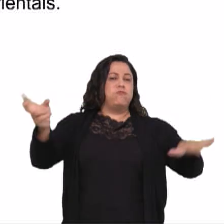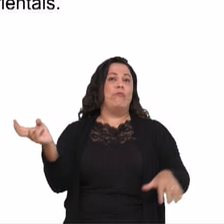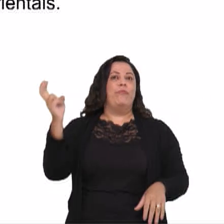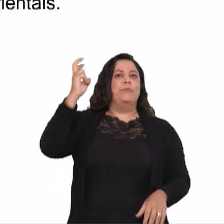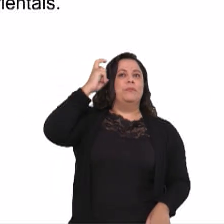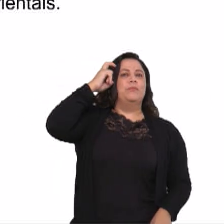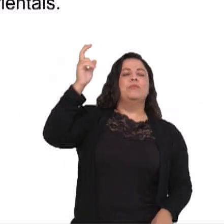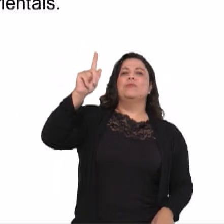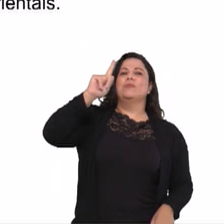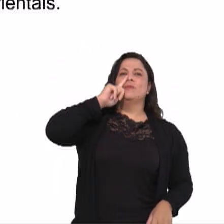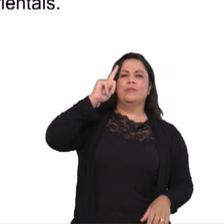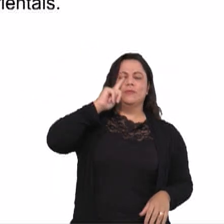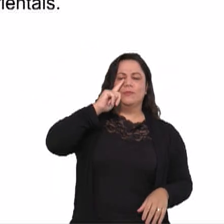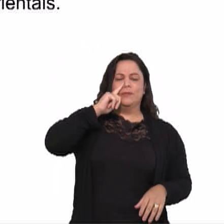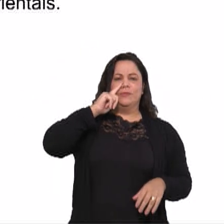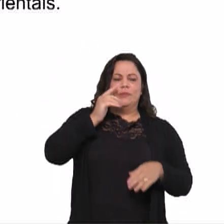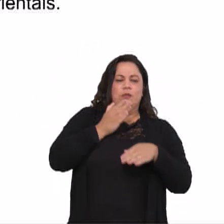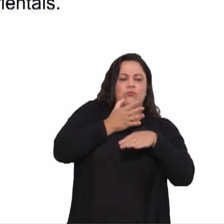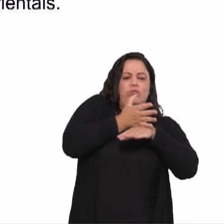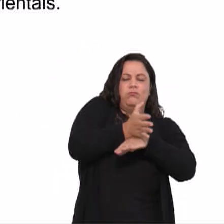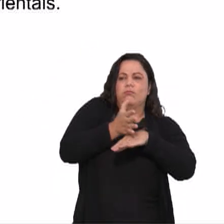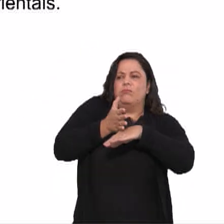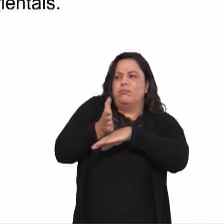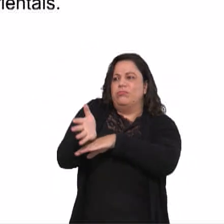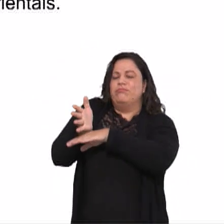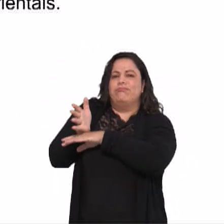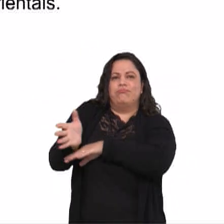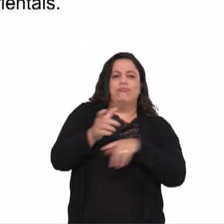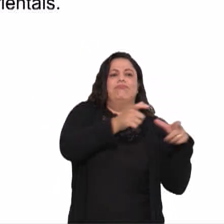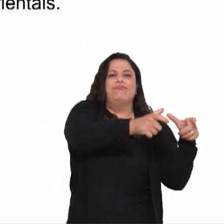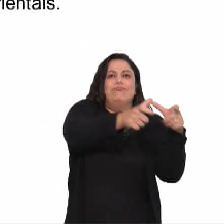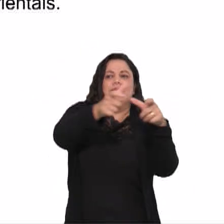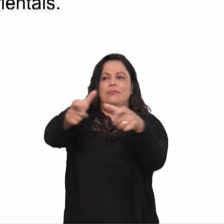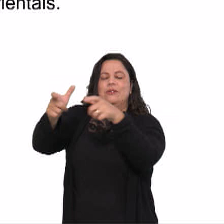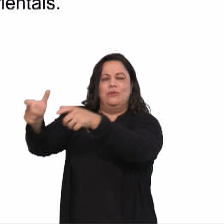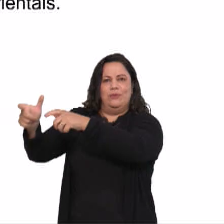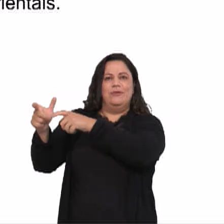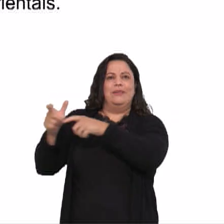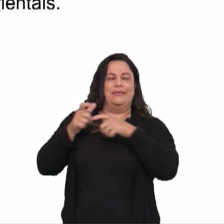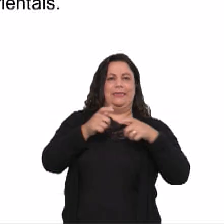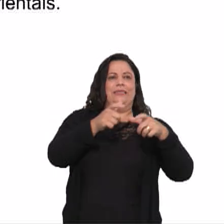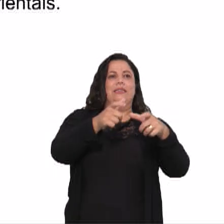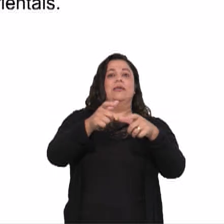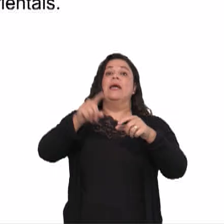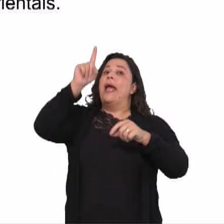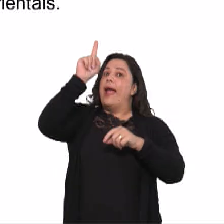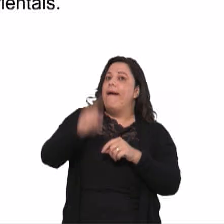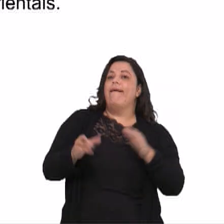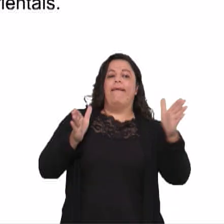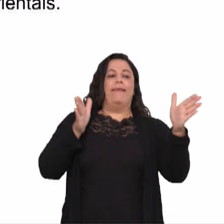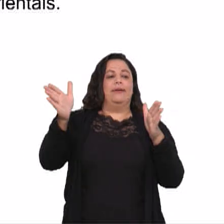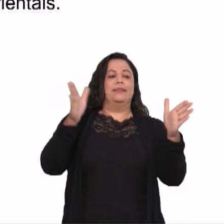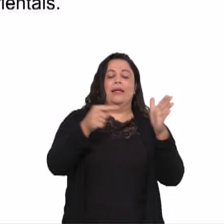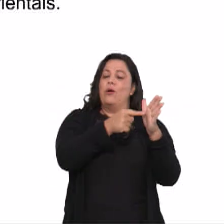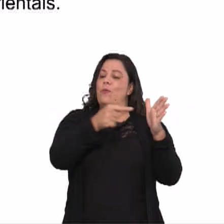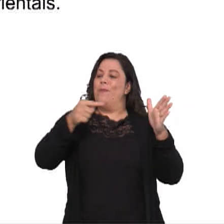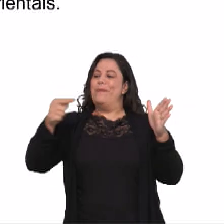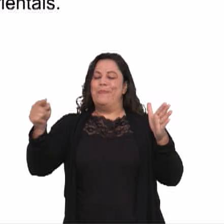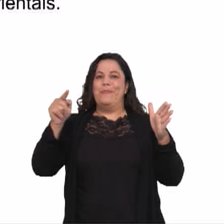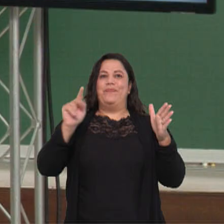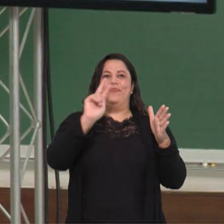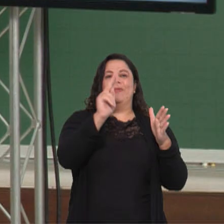Oriente por ele conquistadas. Nesse processo histórico-cultural, conhecido como helenismo, caracterizou-se pelo. Tá?